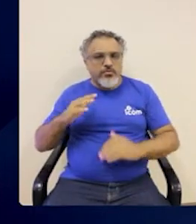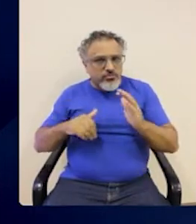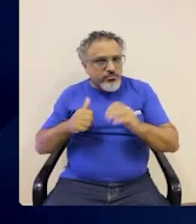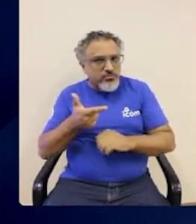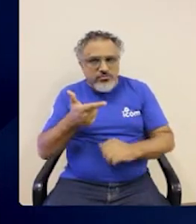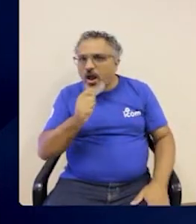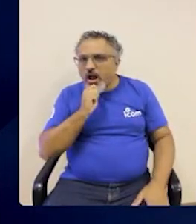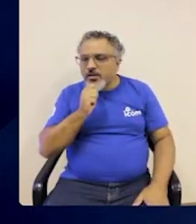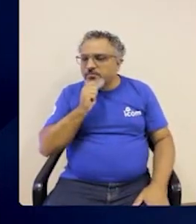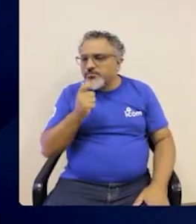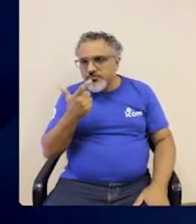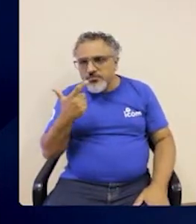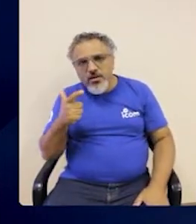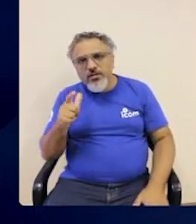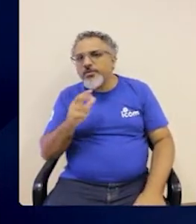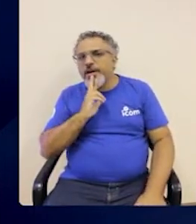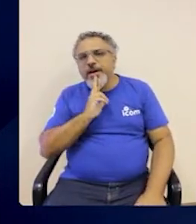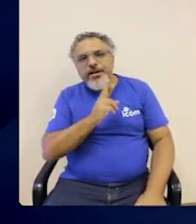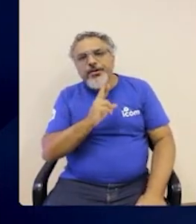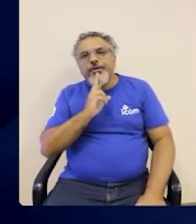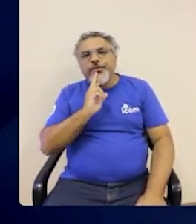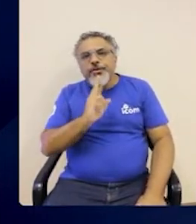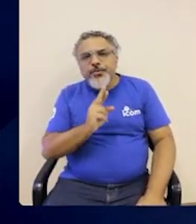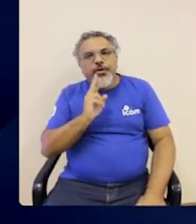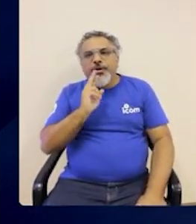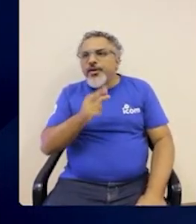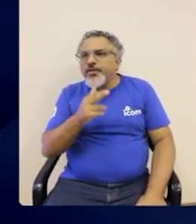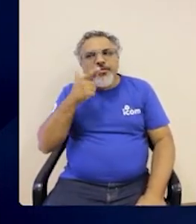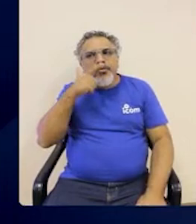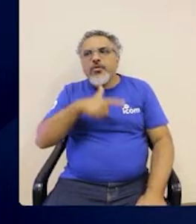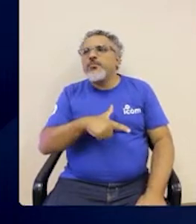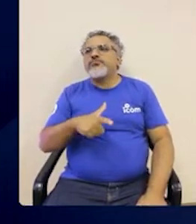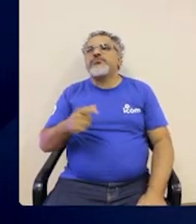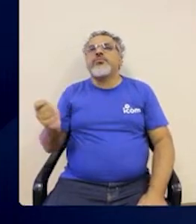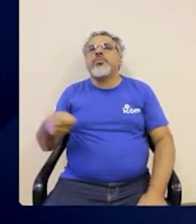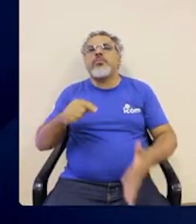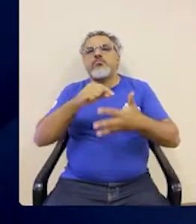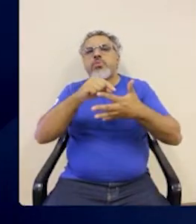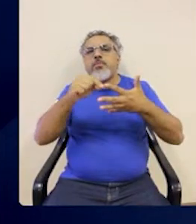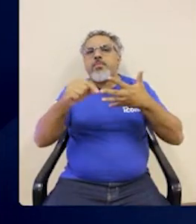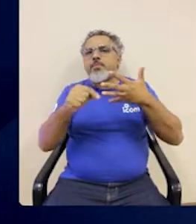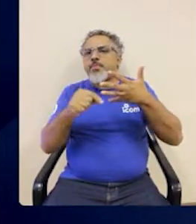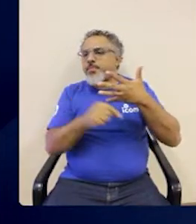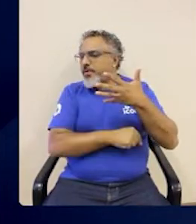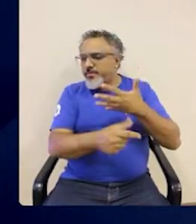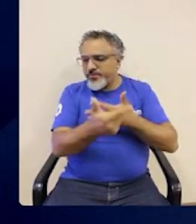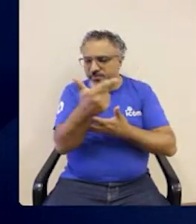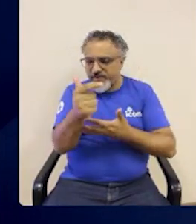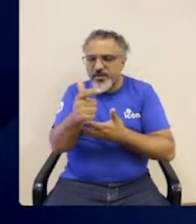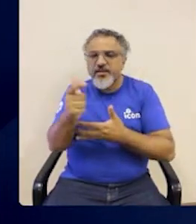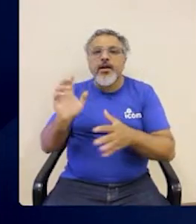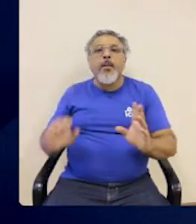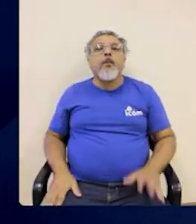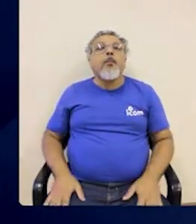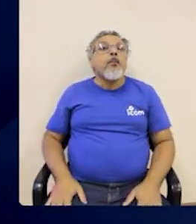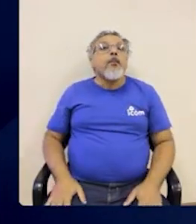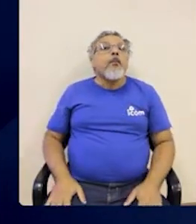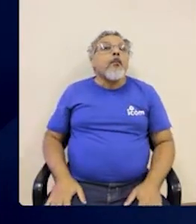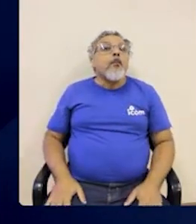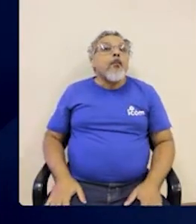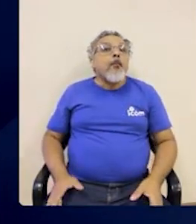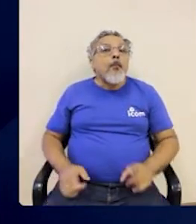não tendo ali as respostas que expressem essas competências. Então, esses são trabalhos que eles